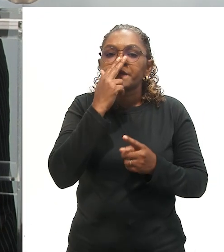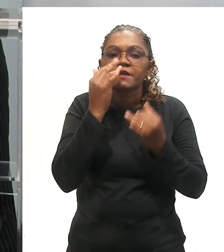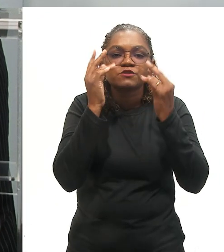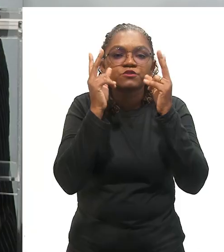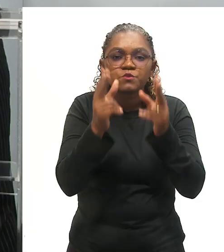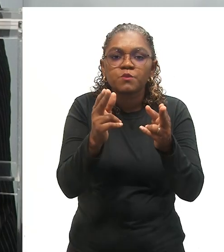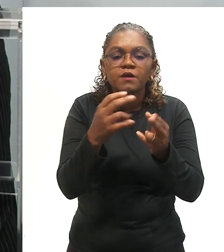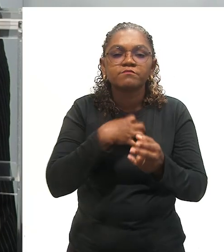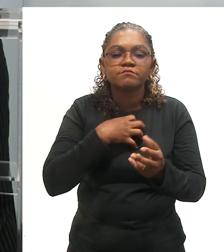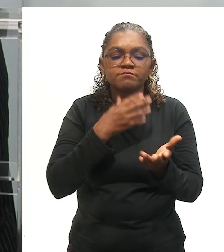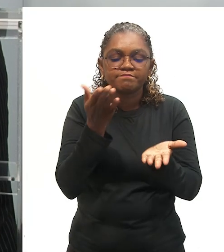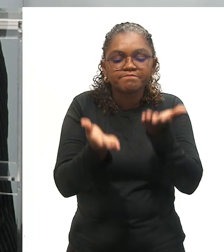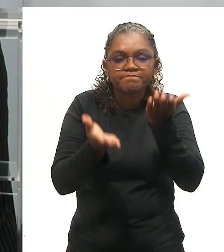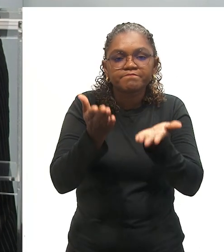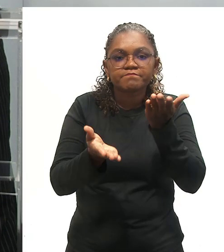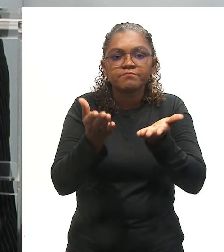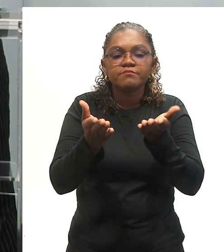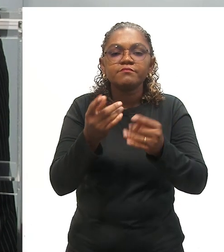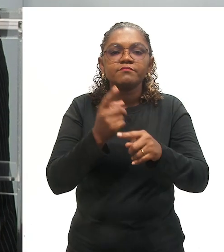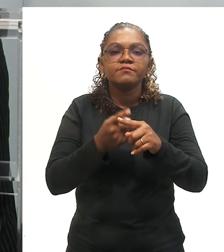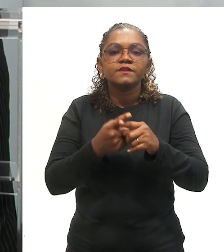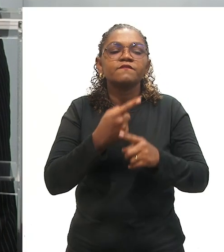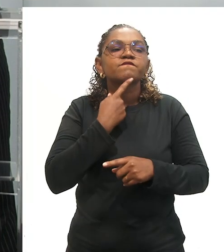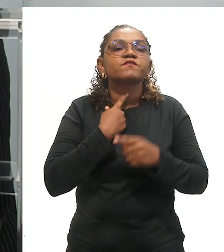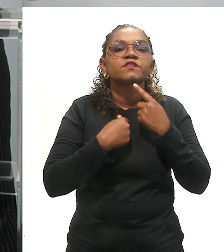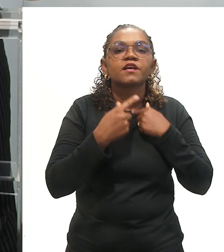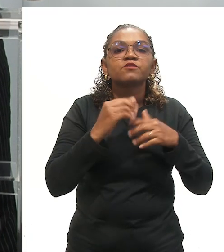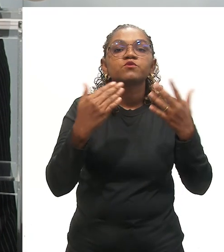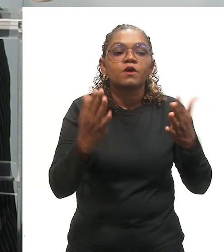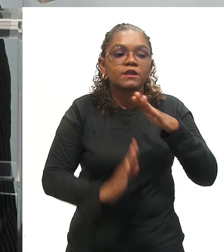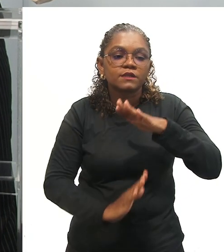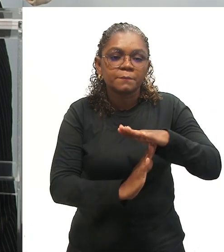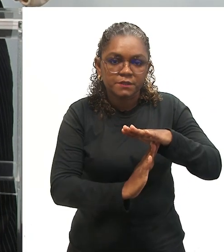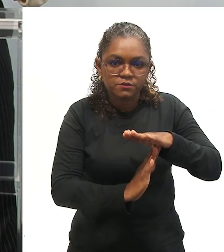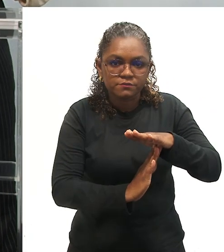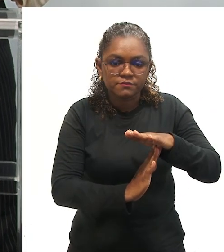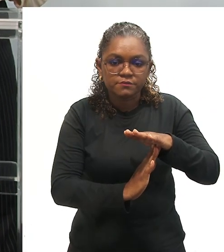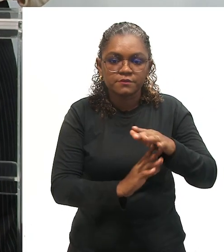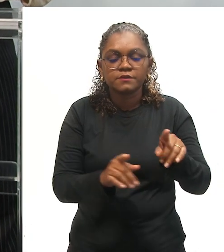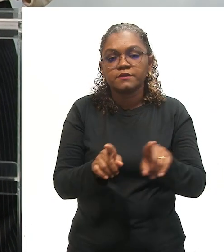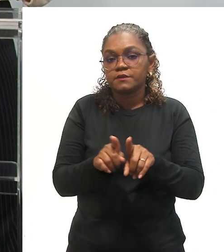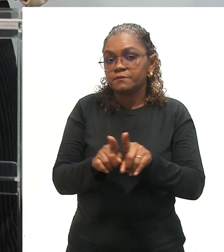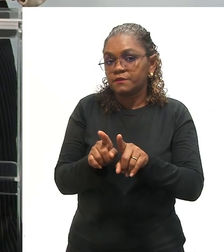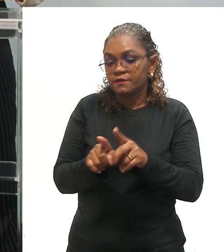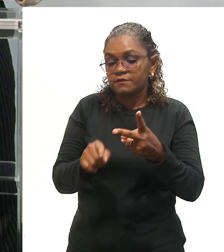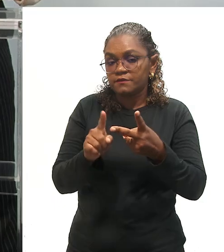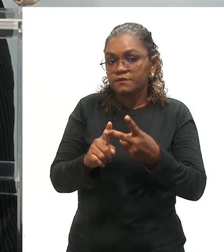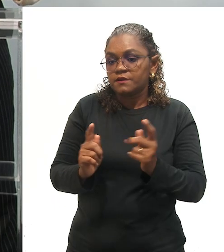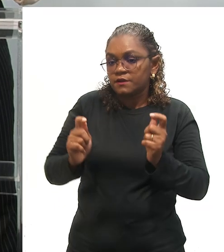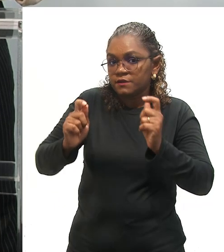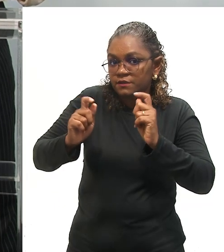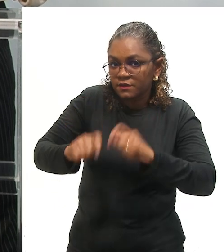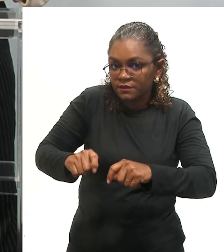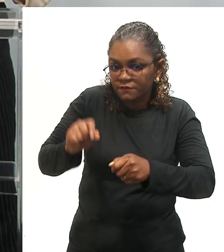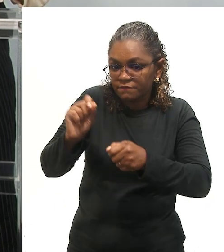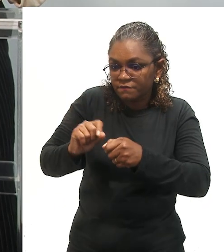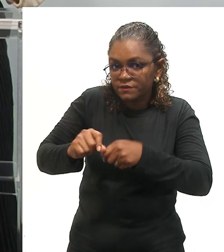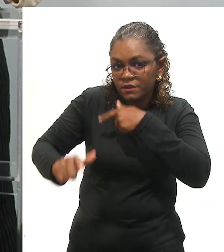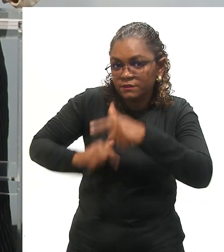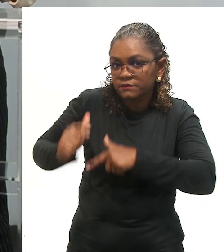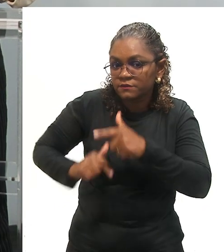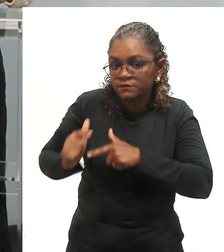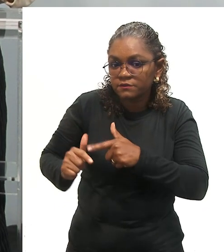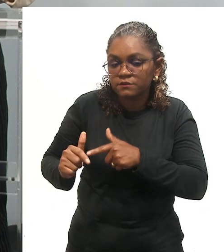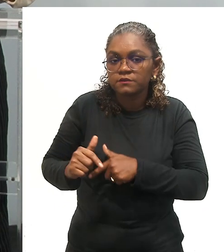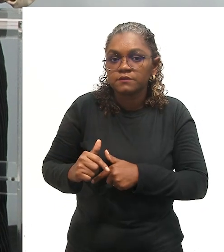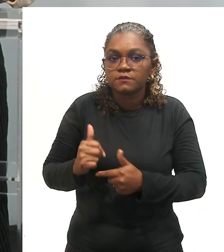equilibrar desejos que são ilimitados, desejos de consumo, e capacidade produtiva limitada por esses